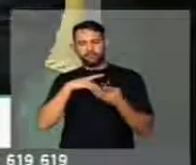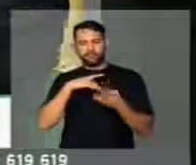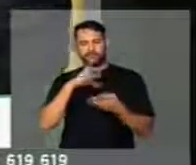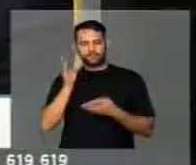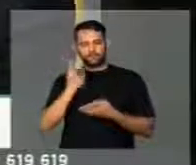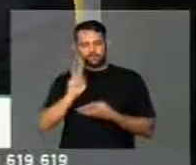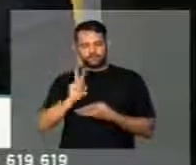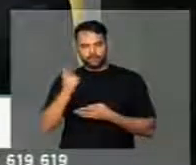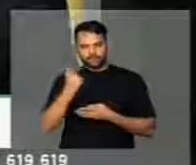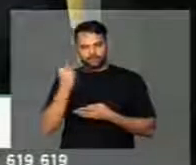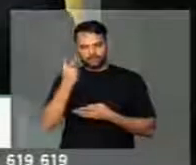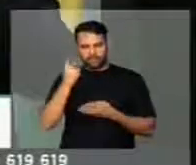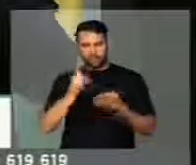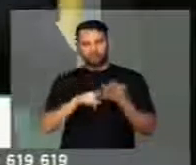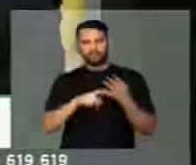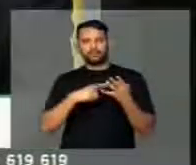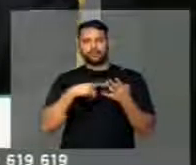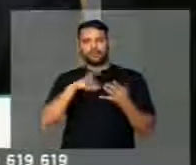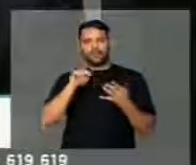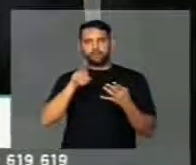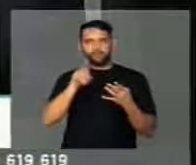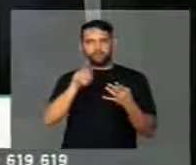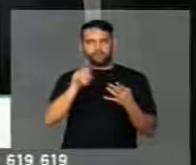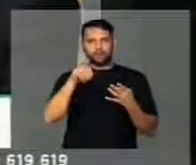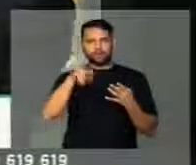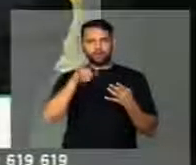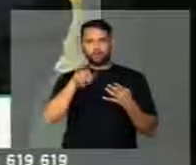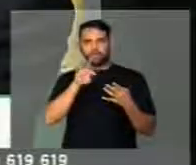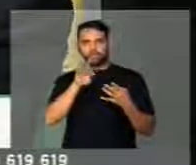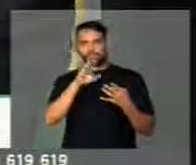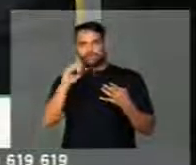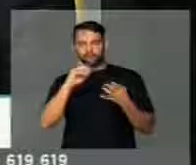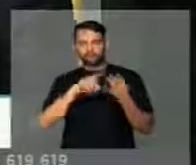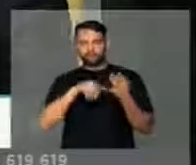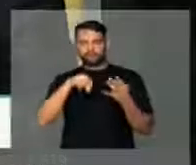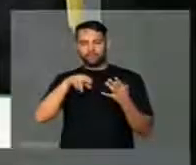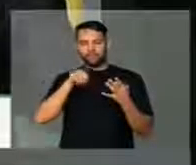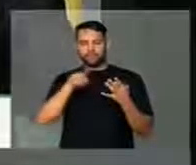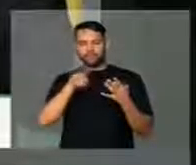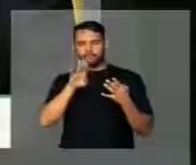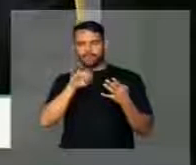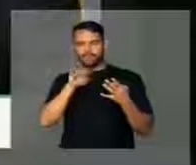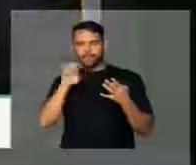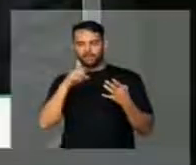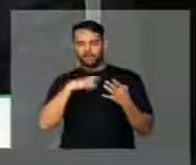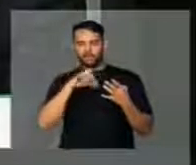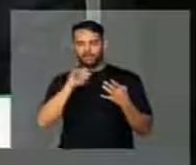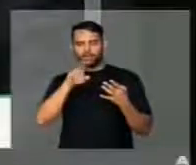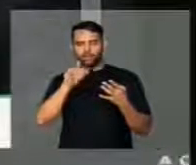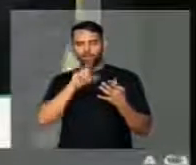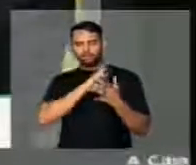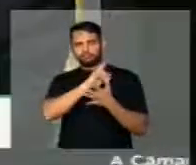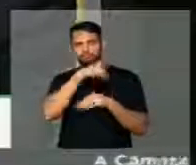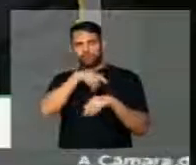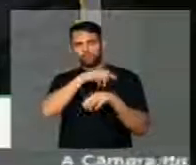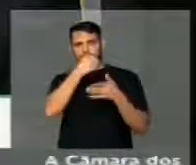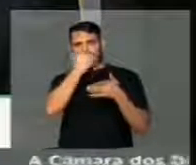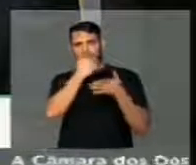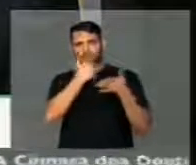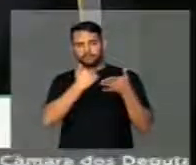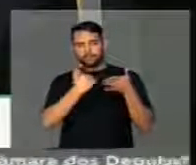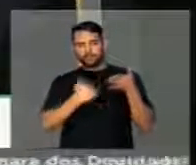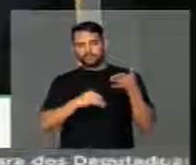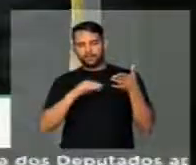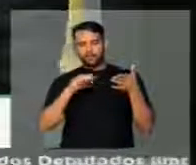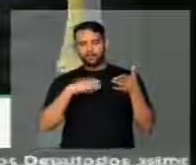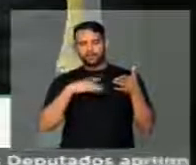financiar Venezuela, a República Dominicana, Moçambique, Honduras, Guatemala, Equador,